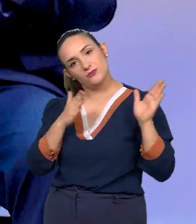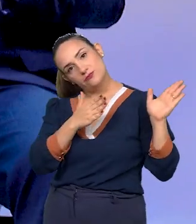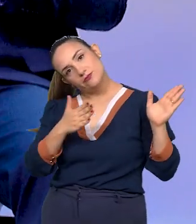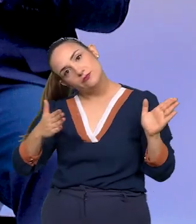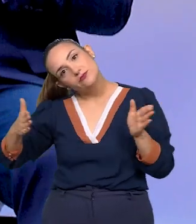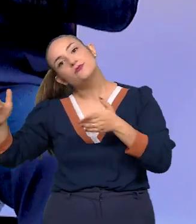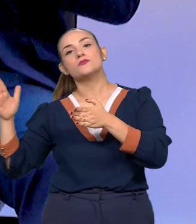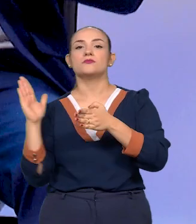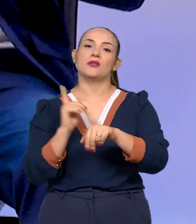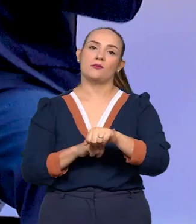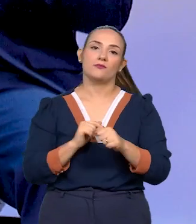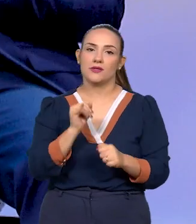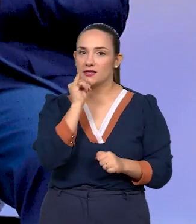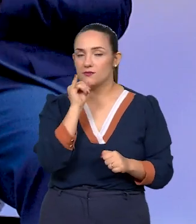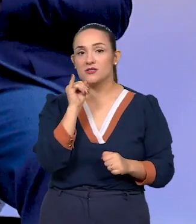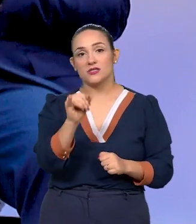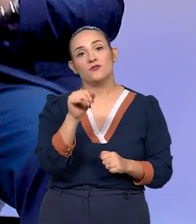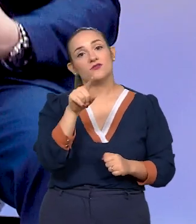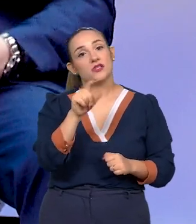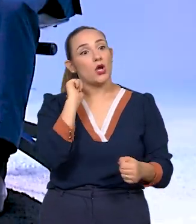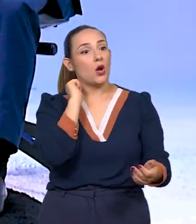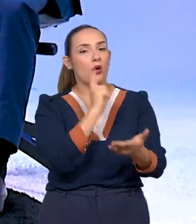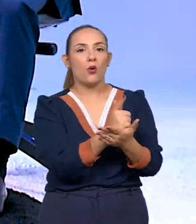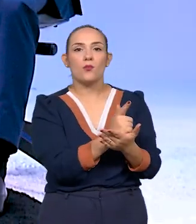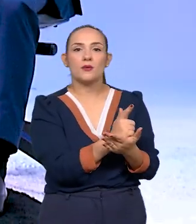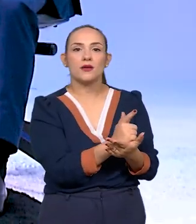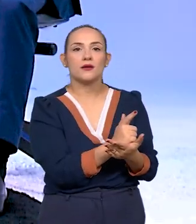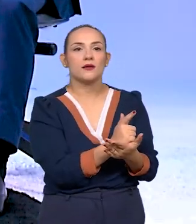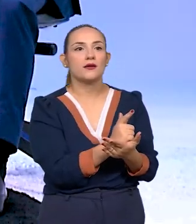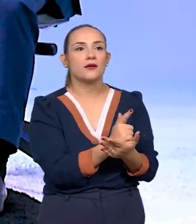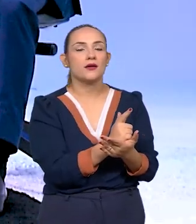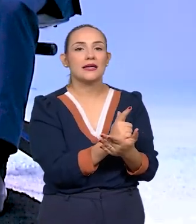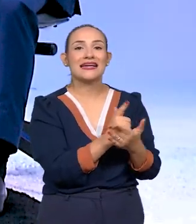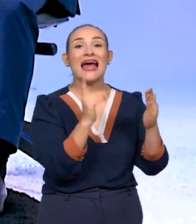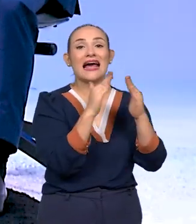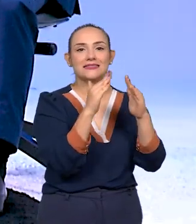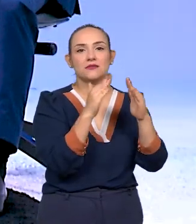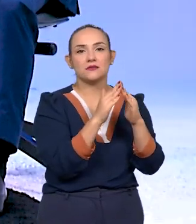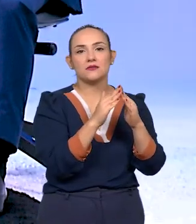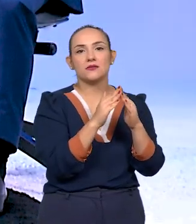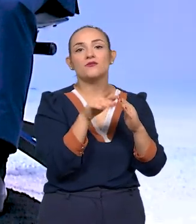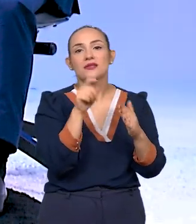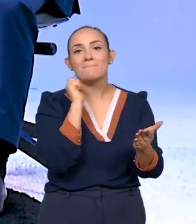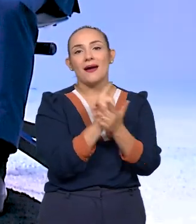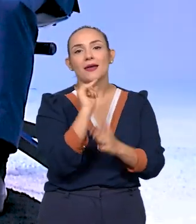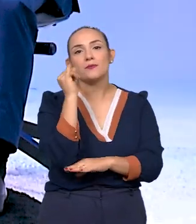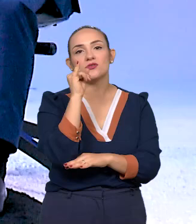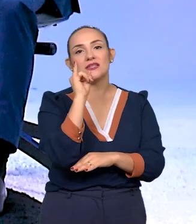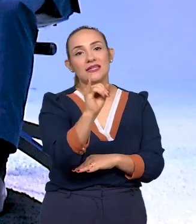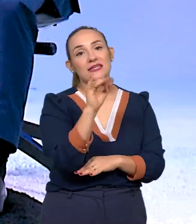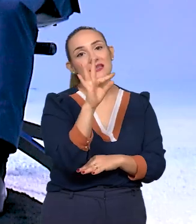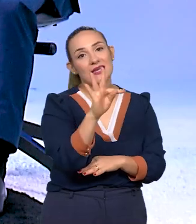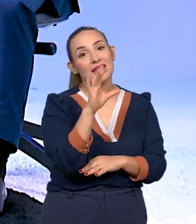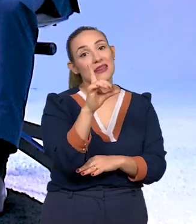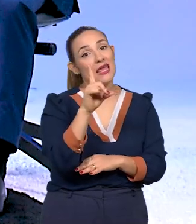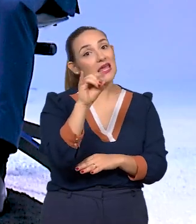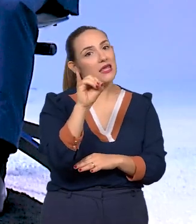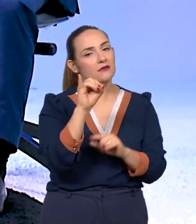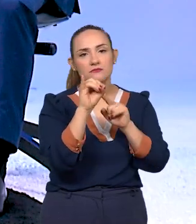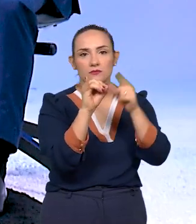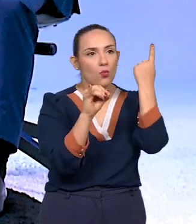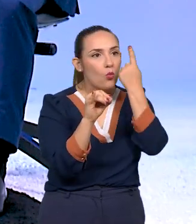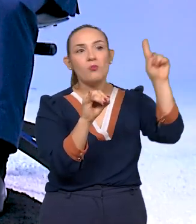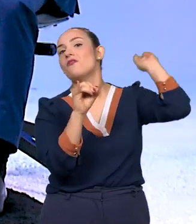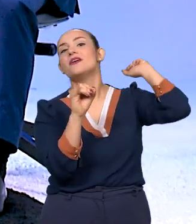No caso, quando você compra um imóvel, você não paga o ITBI? O Imposto sobre Transmissão de Bens Imóveis? Sim.